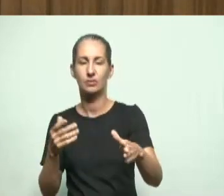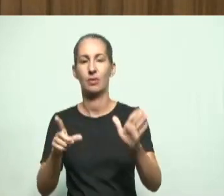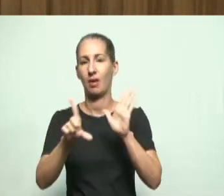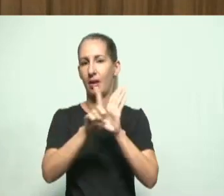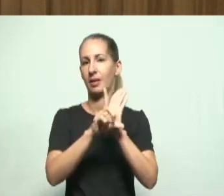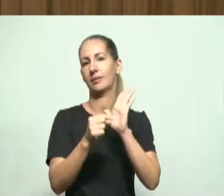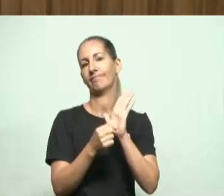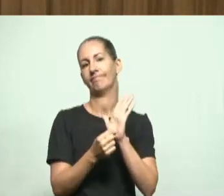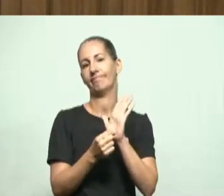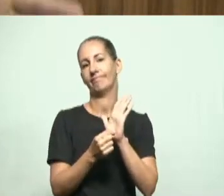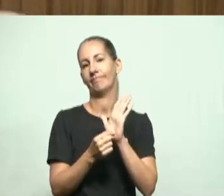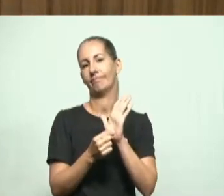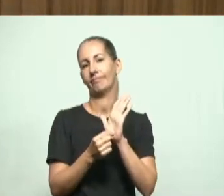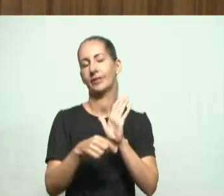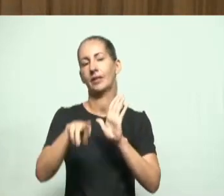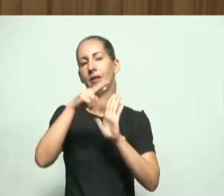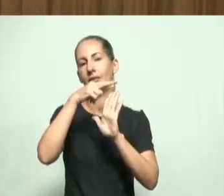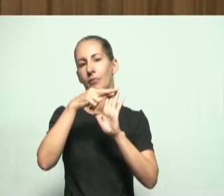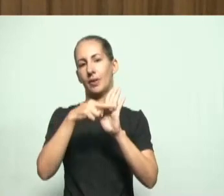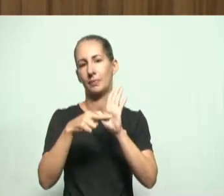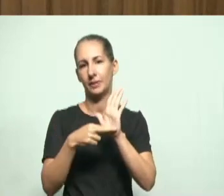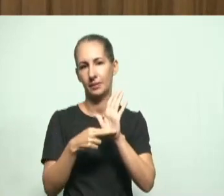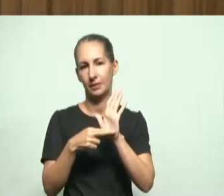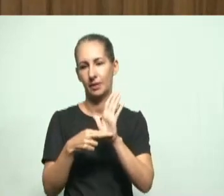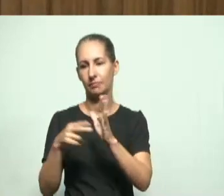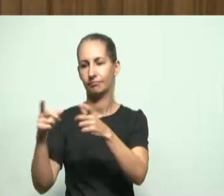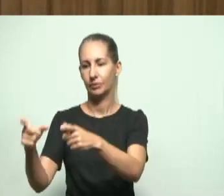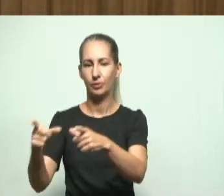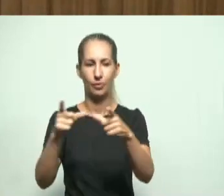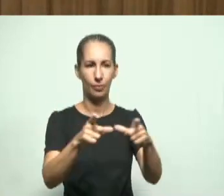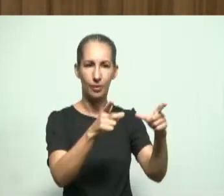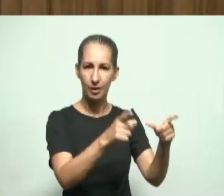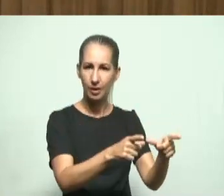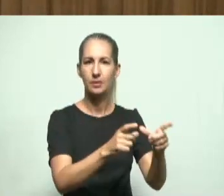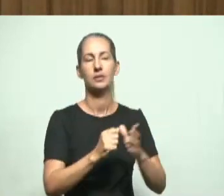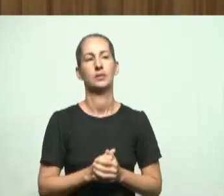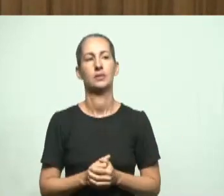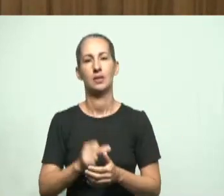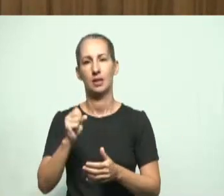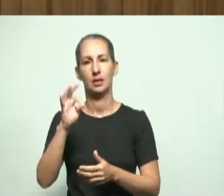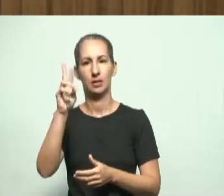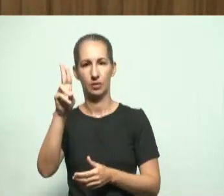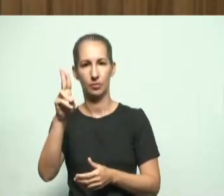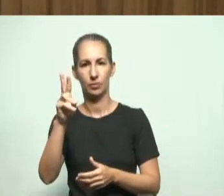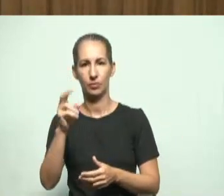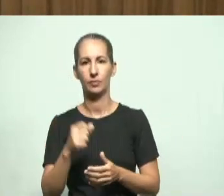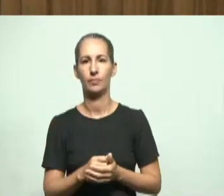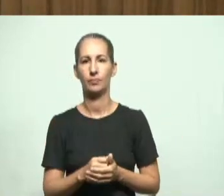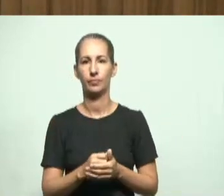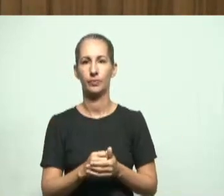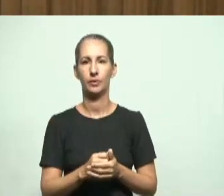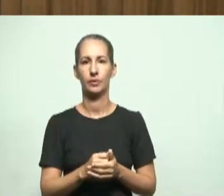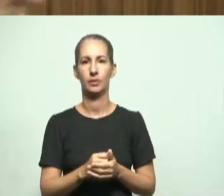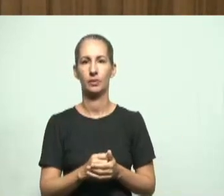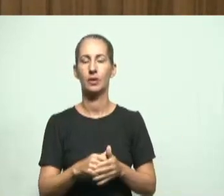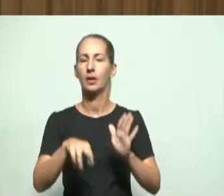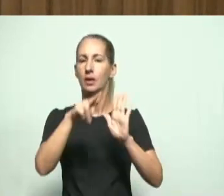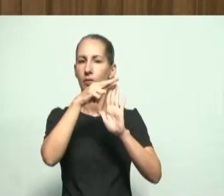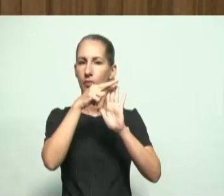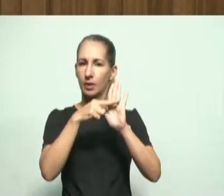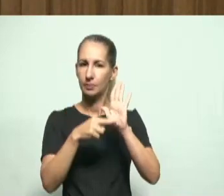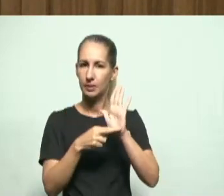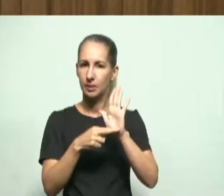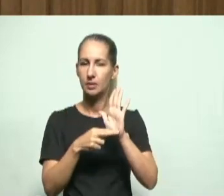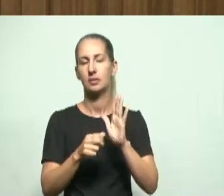lei vem exatamente para regulamentar esses locais específicos que a STTU deverá, através da regulamentação